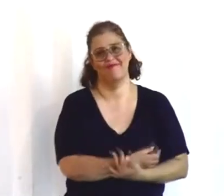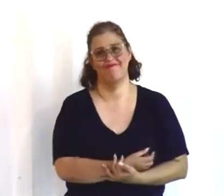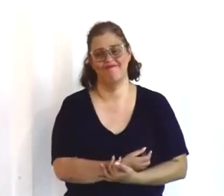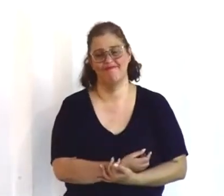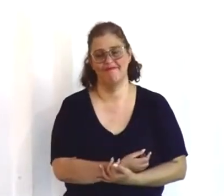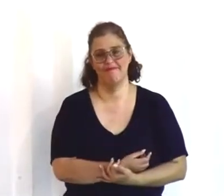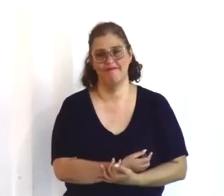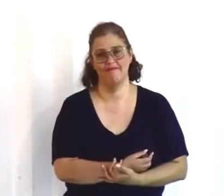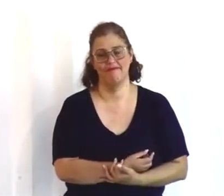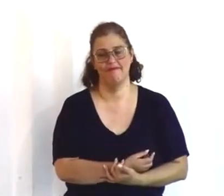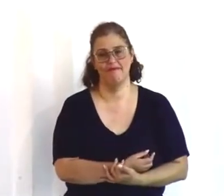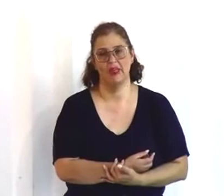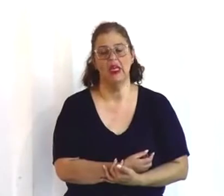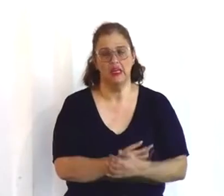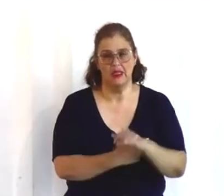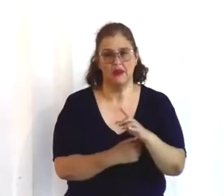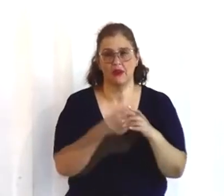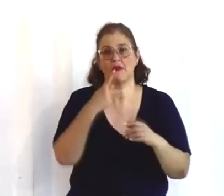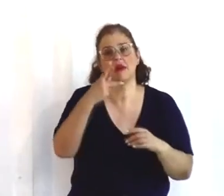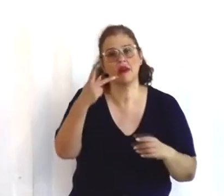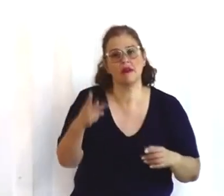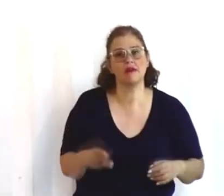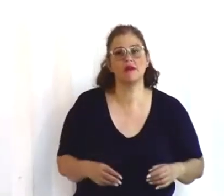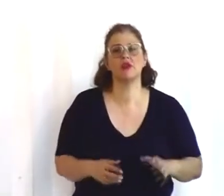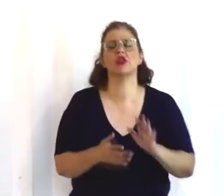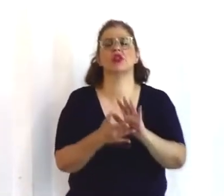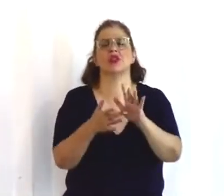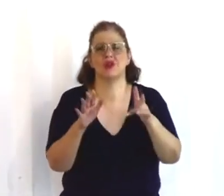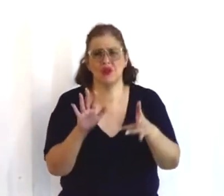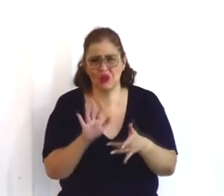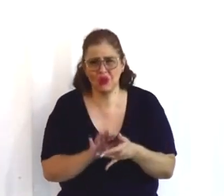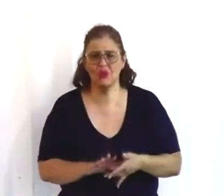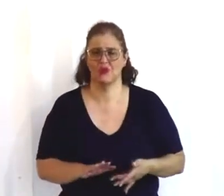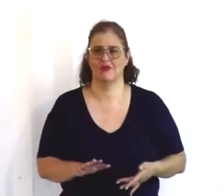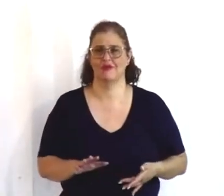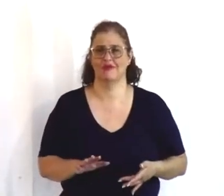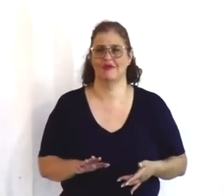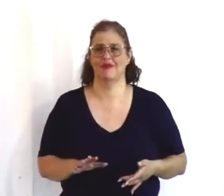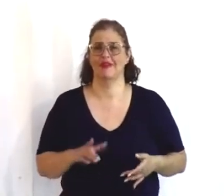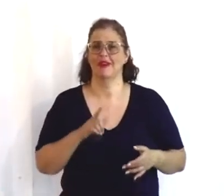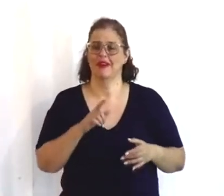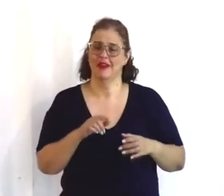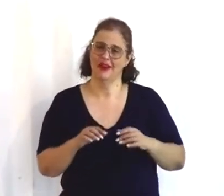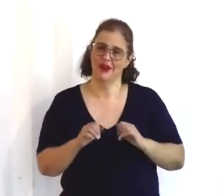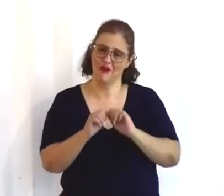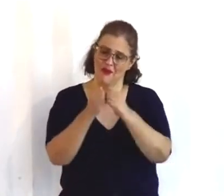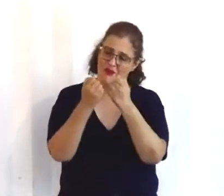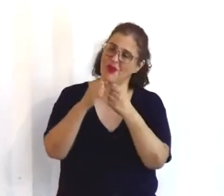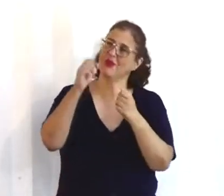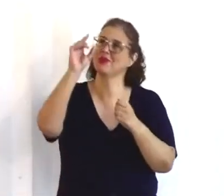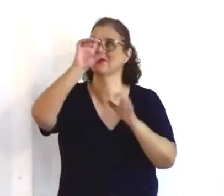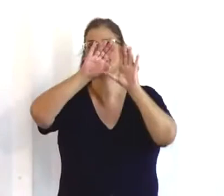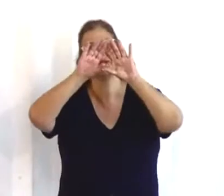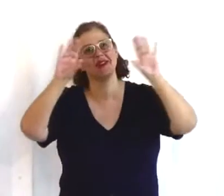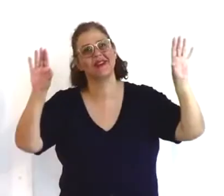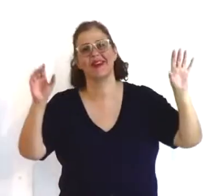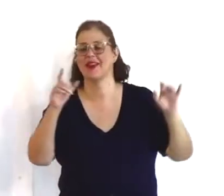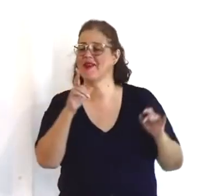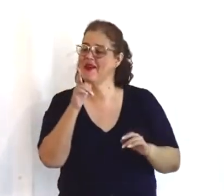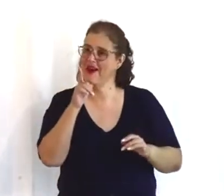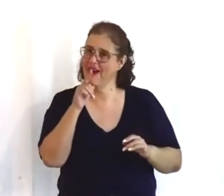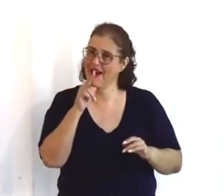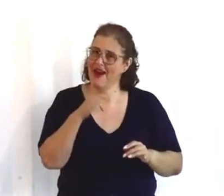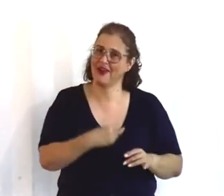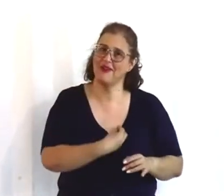fonte. Jesus é o pão vivo que desceu do céu. Jesus é a água viva. Nós então teremos acesso à árvore